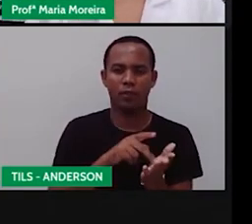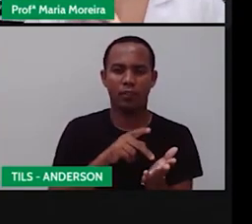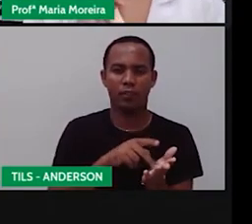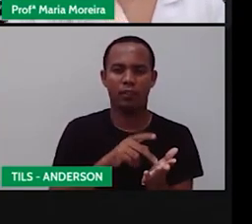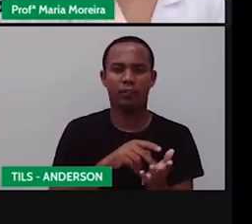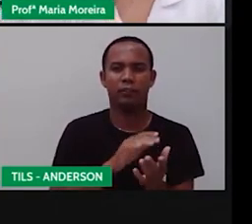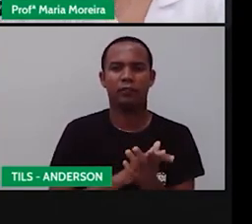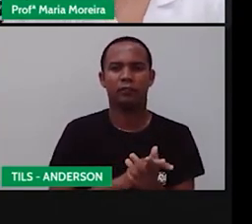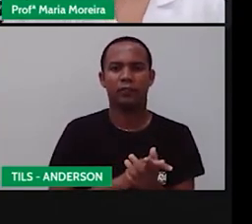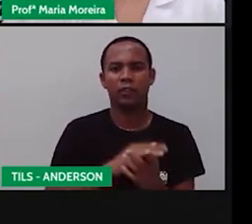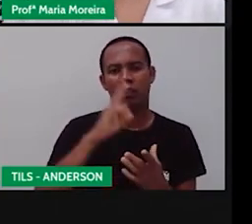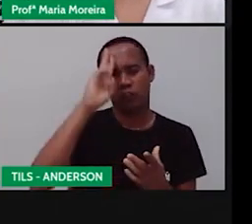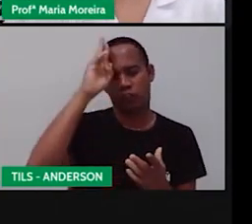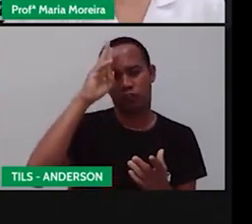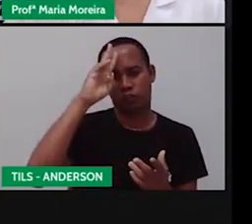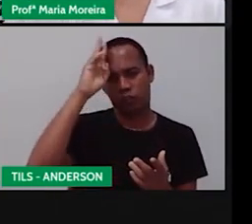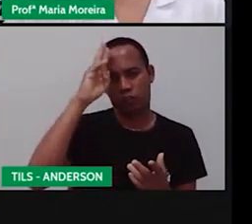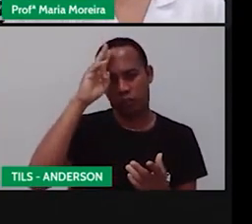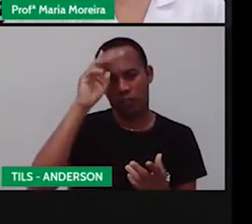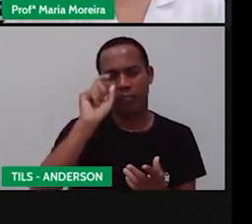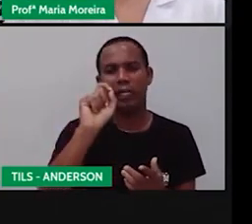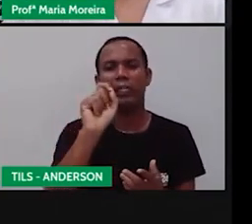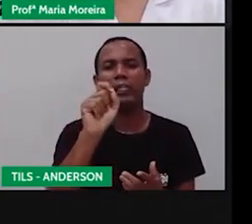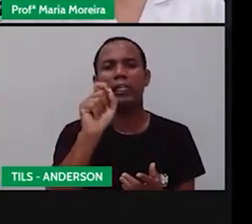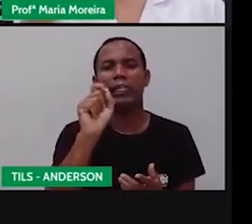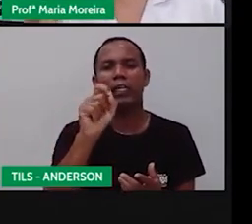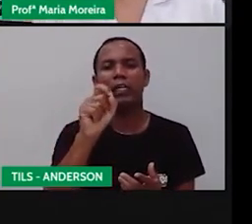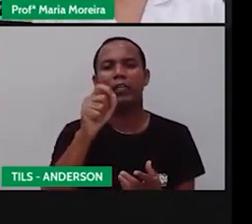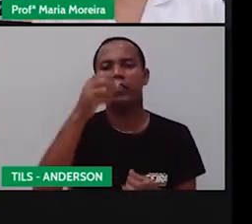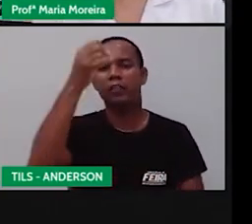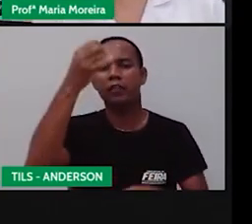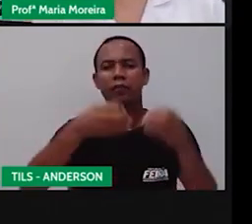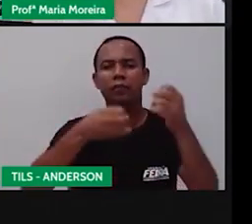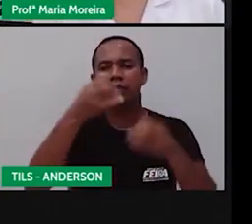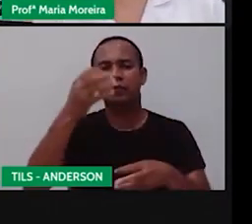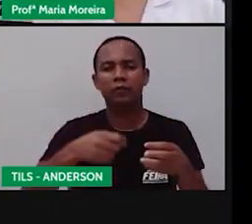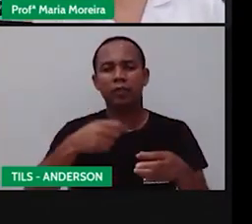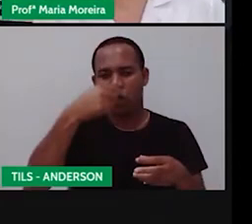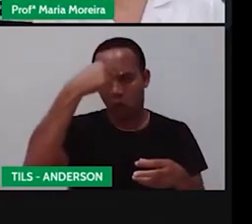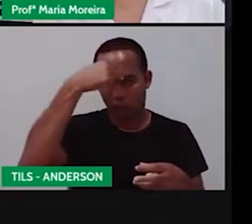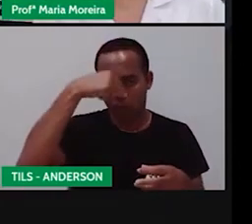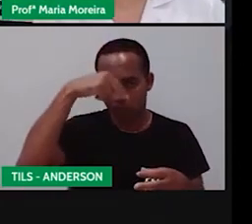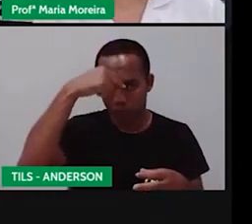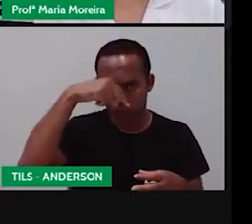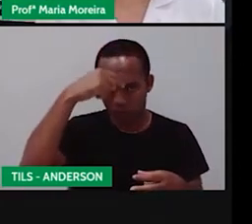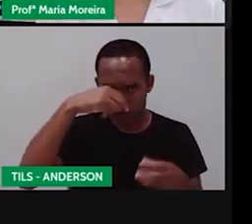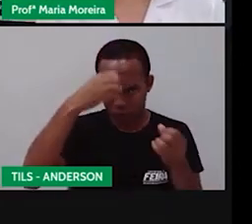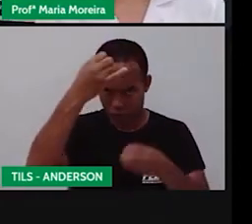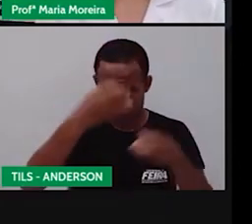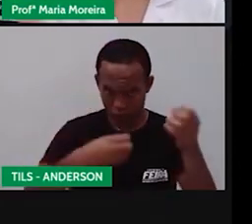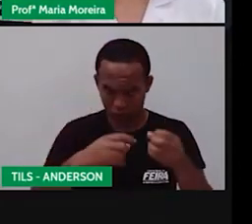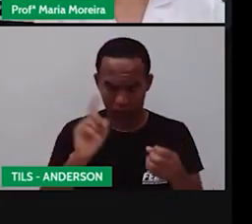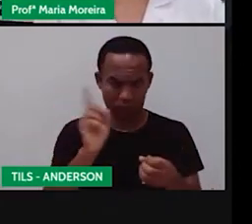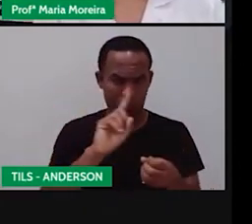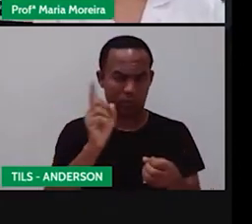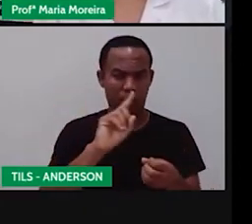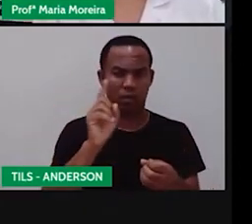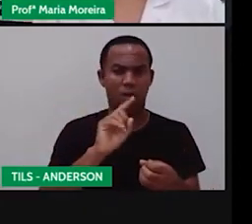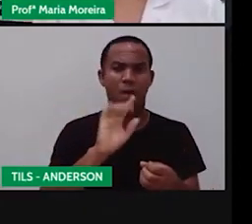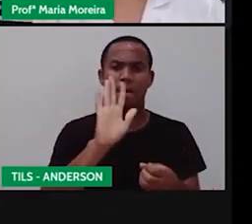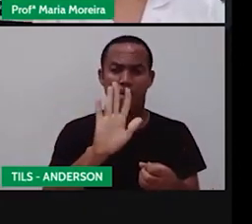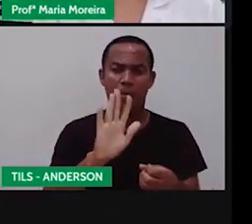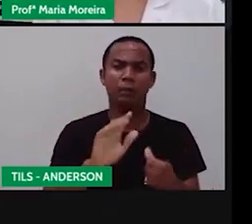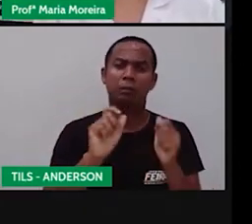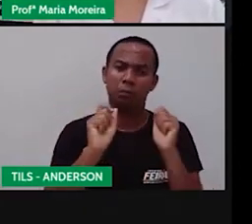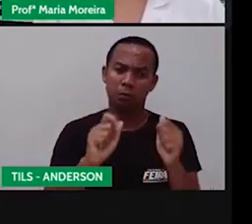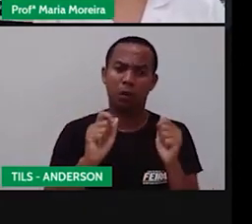a história, ela será contada por quem? Por Pinóquio? É Pinóquio que está contando a história? Não. Mas Pinóquio poderia contar